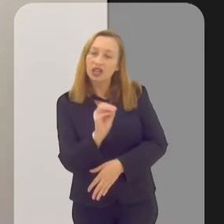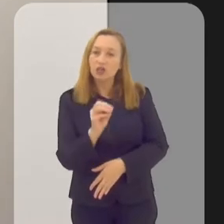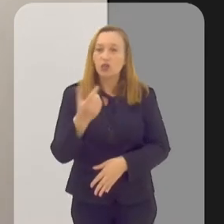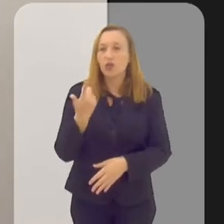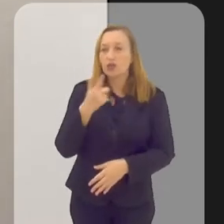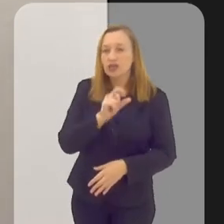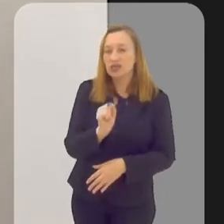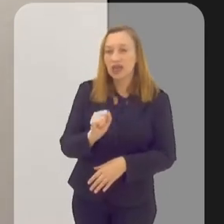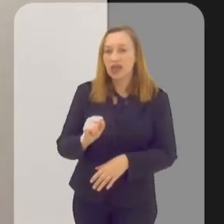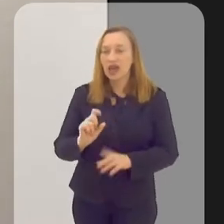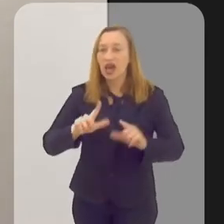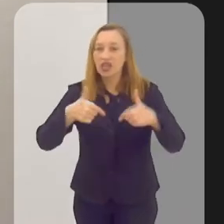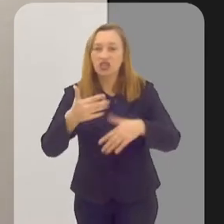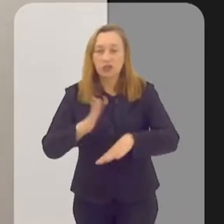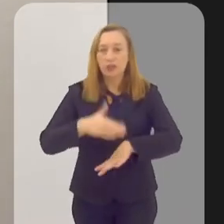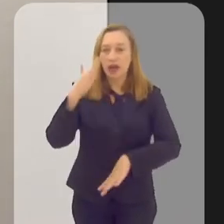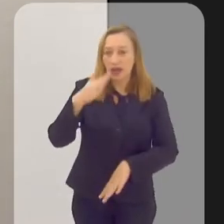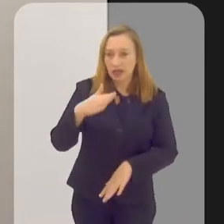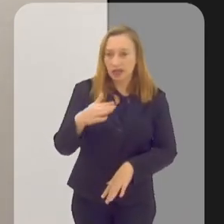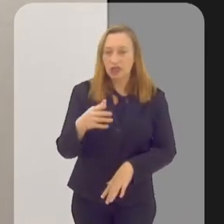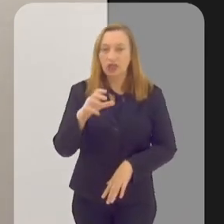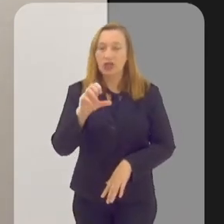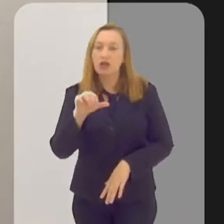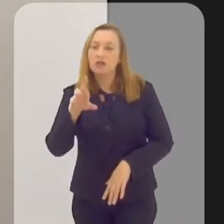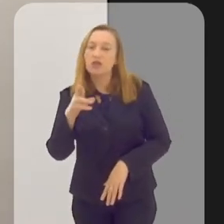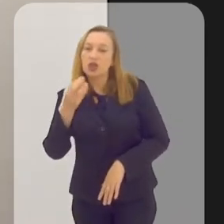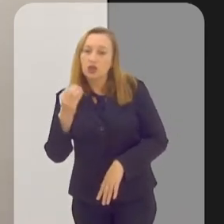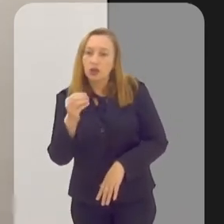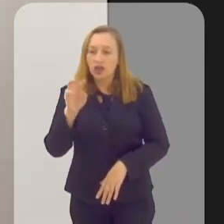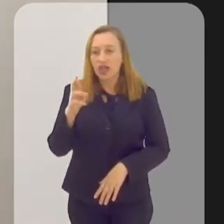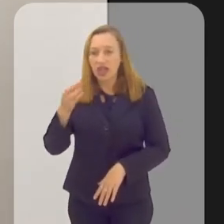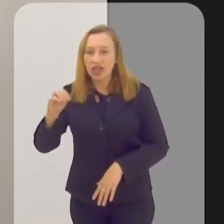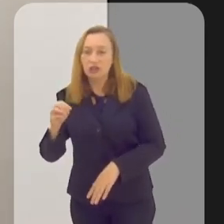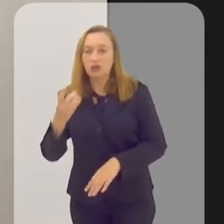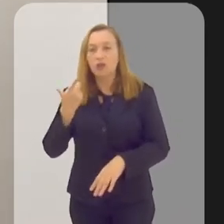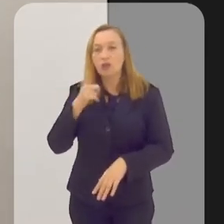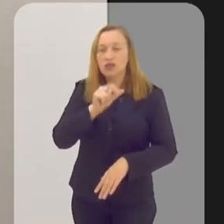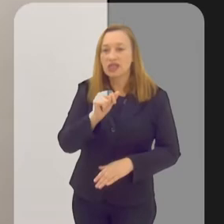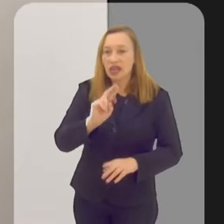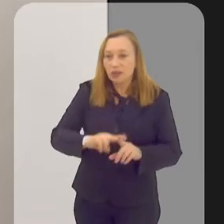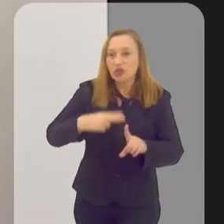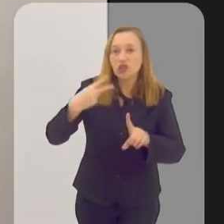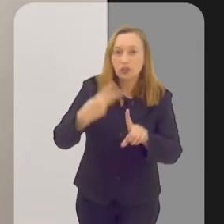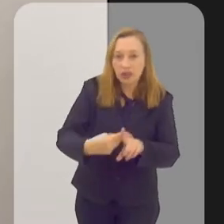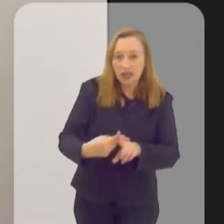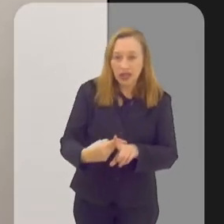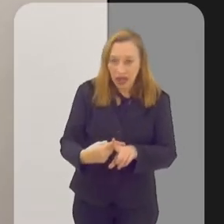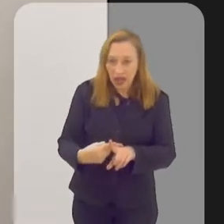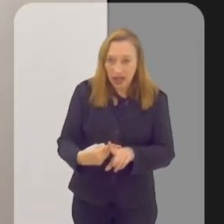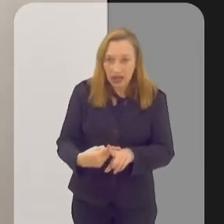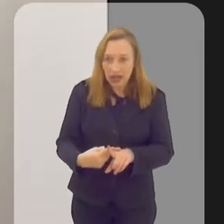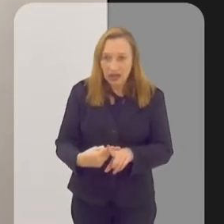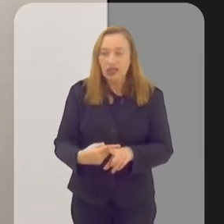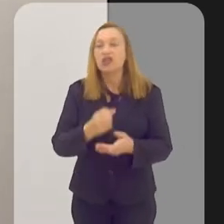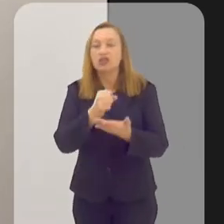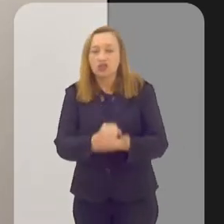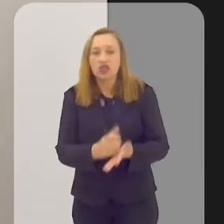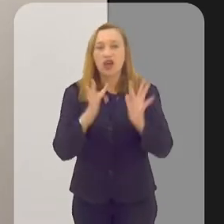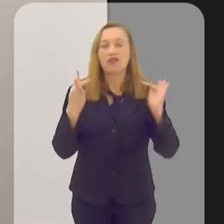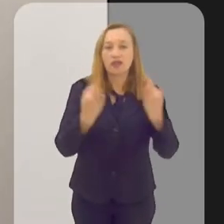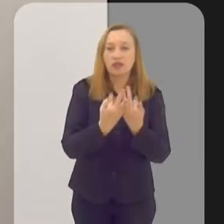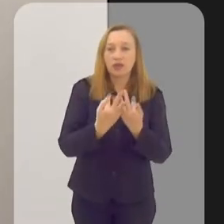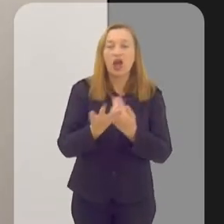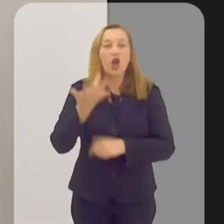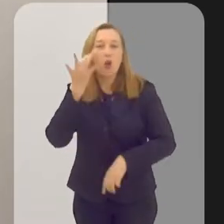crédito, ela consegue realizar muito mais. Ela, com um microcrédito na mão, ela consegue multiplicar aquela renda e ela